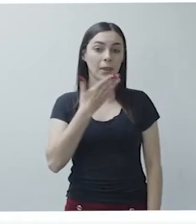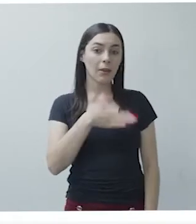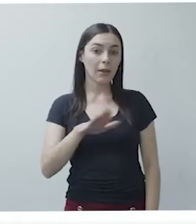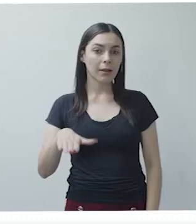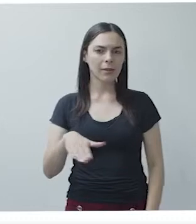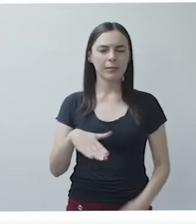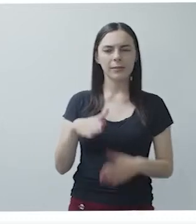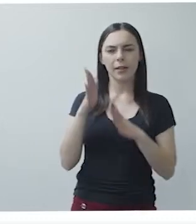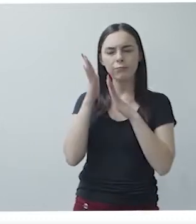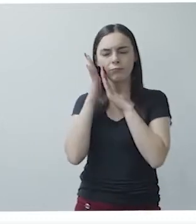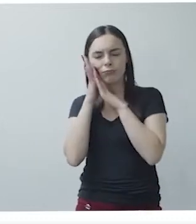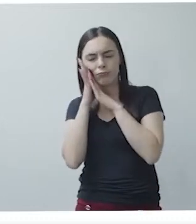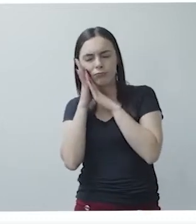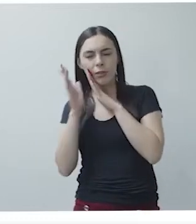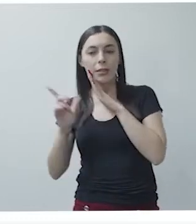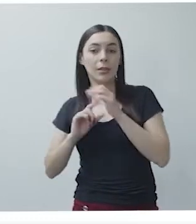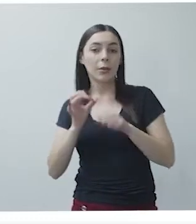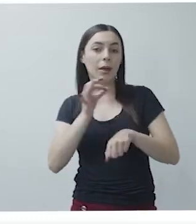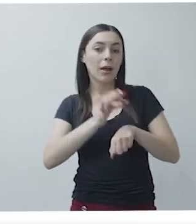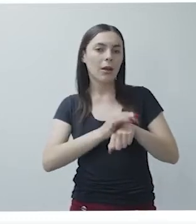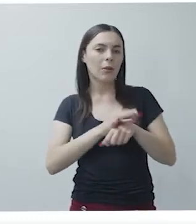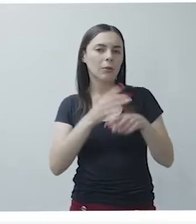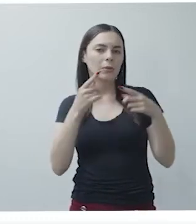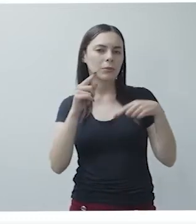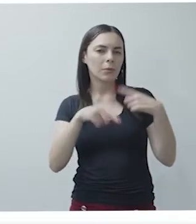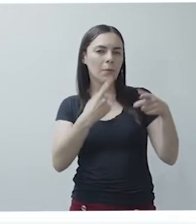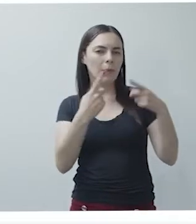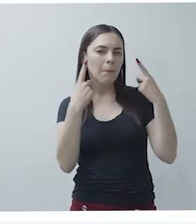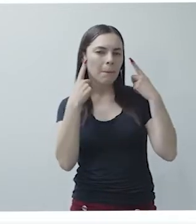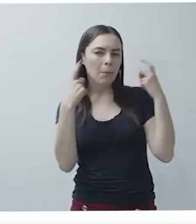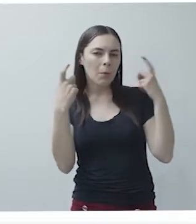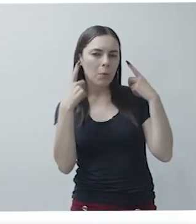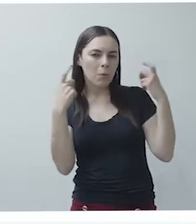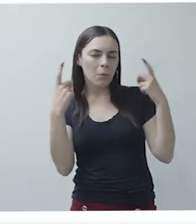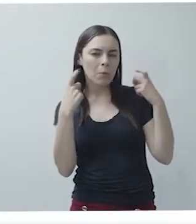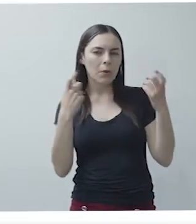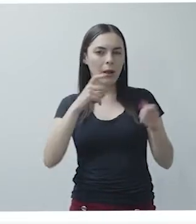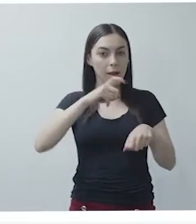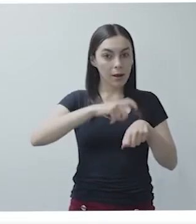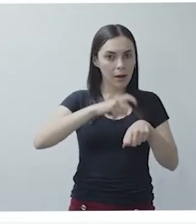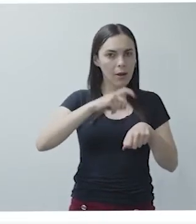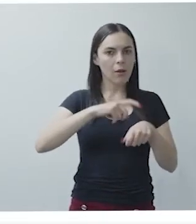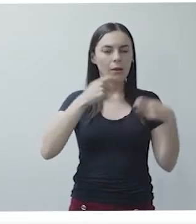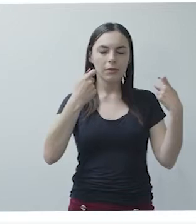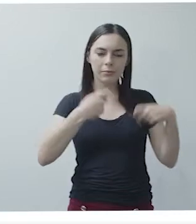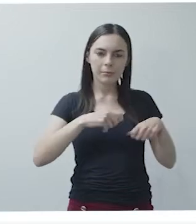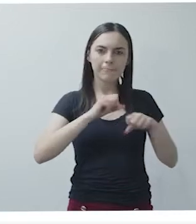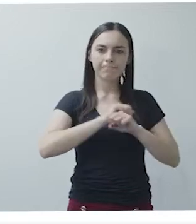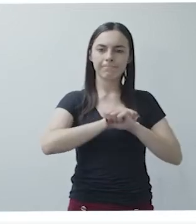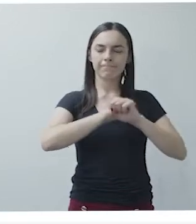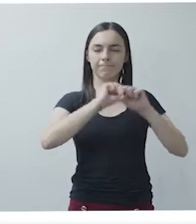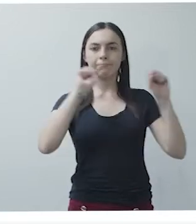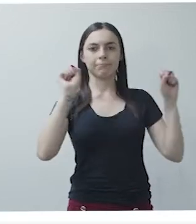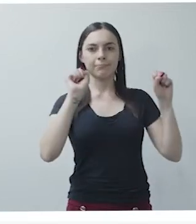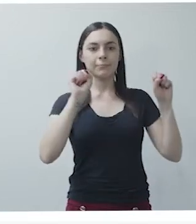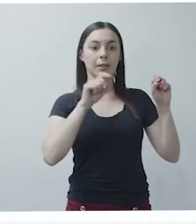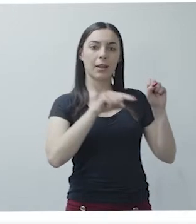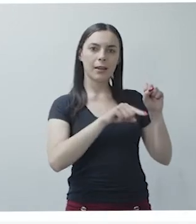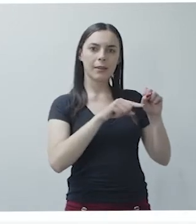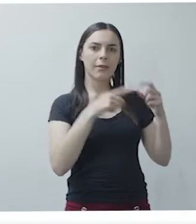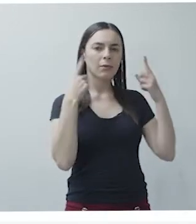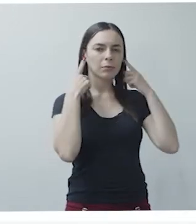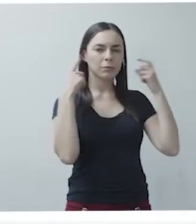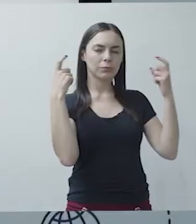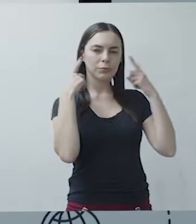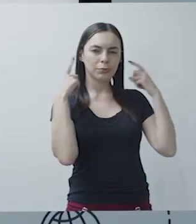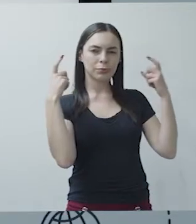dormindo e tem um relógio ao lado, para que o momento que ele precise acordar, esse relógio vai fazer um barulho